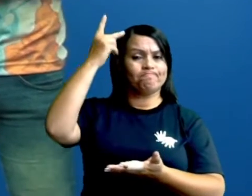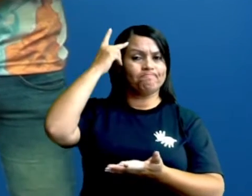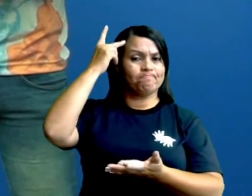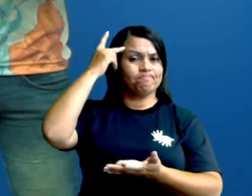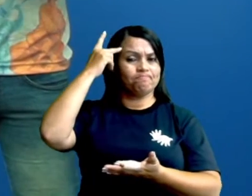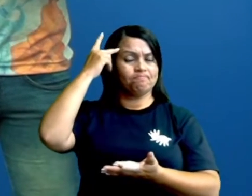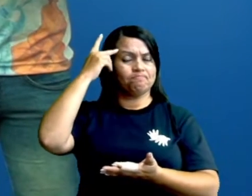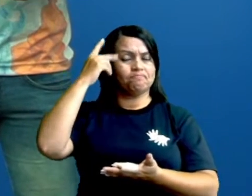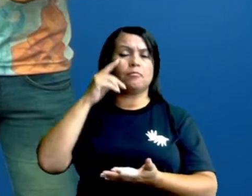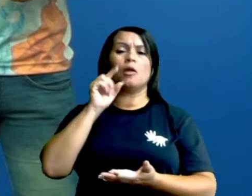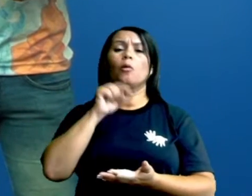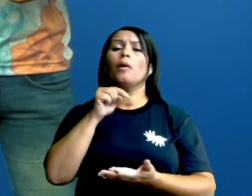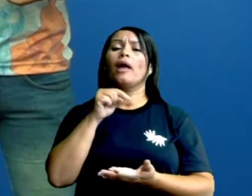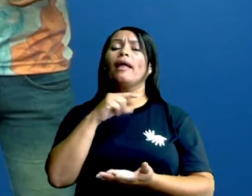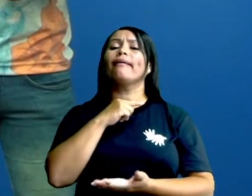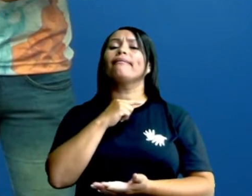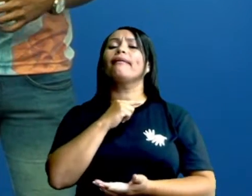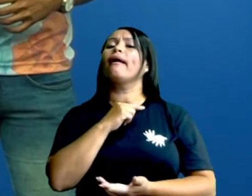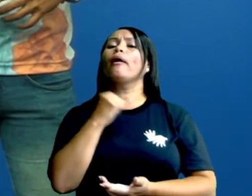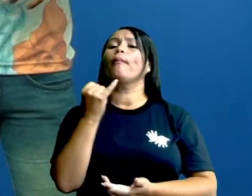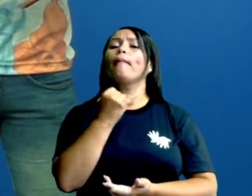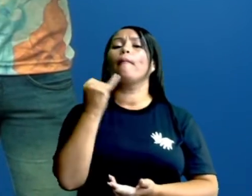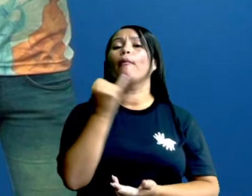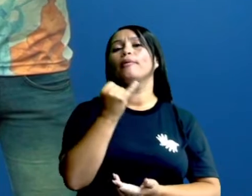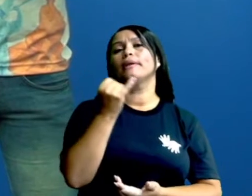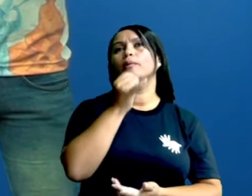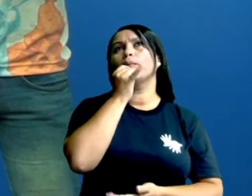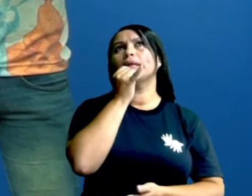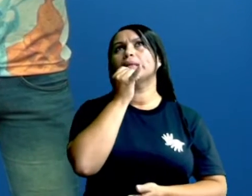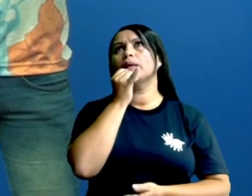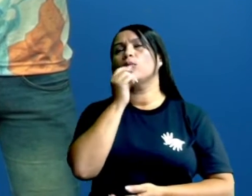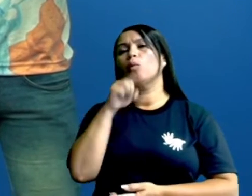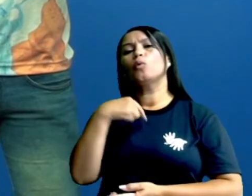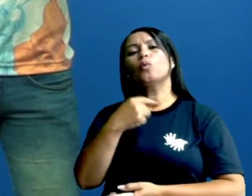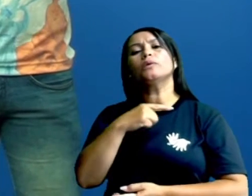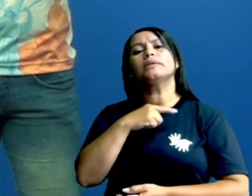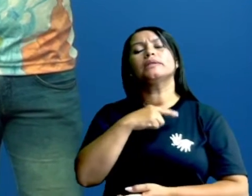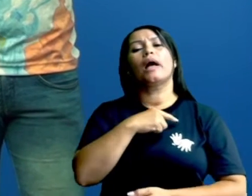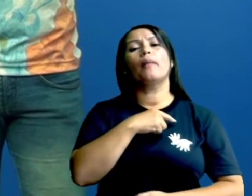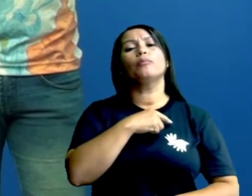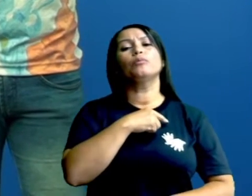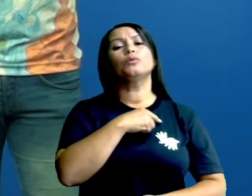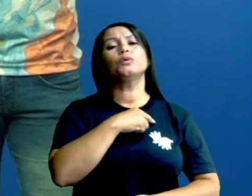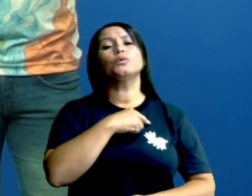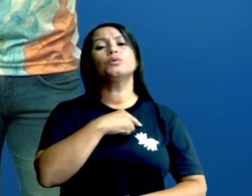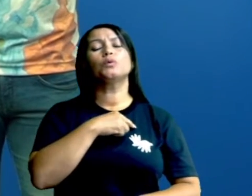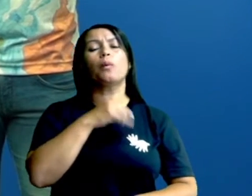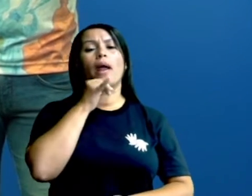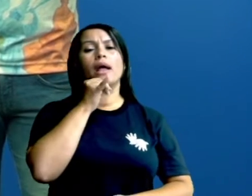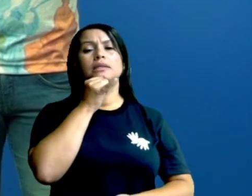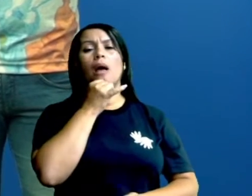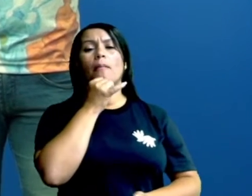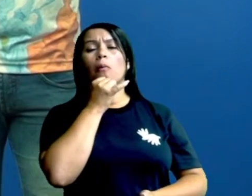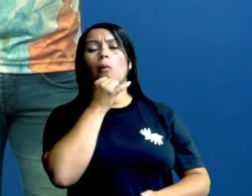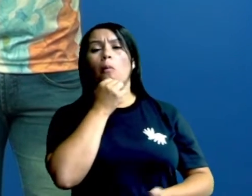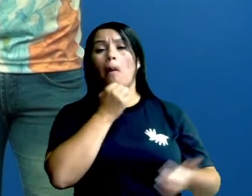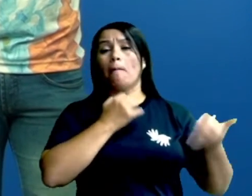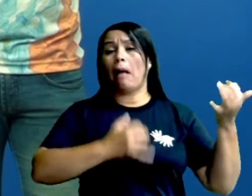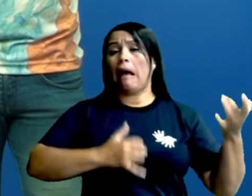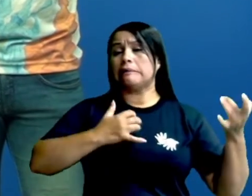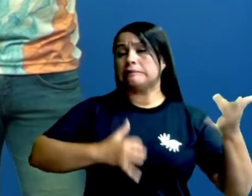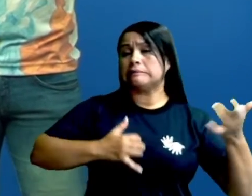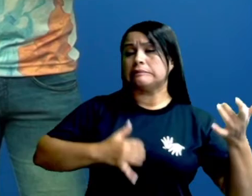mundial mesmo, tá? Ela vai ter aí uma importância, por exemplo, quando a gente tem uma banda de rock, uma banda